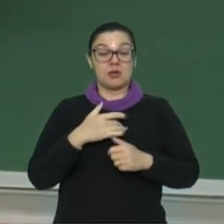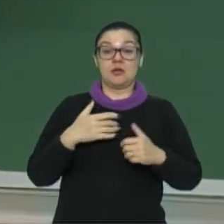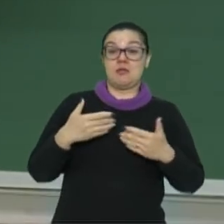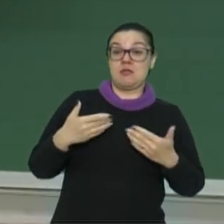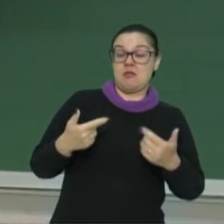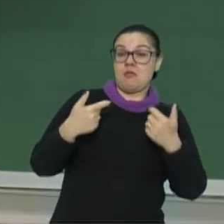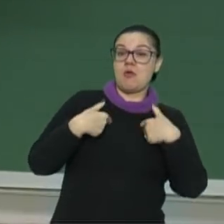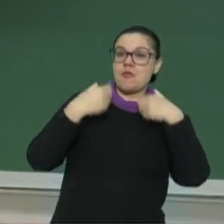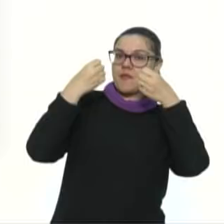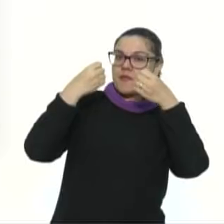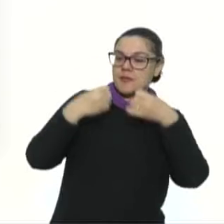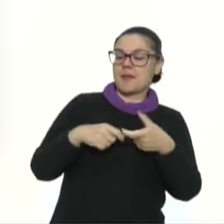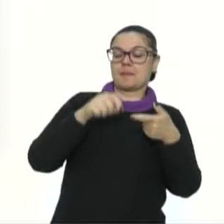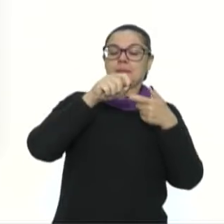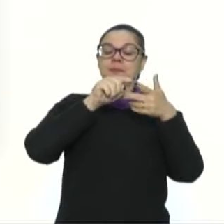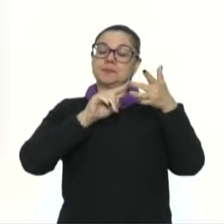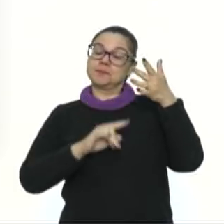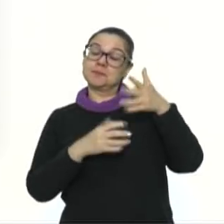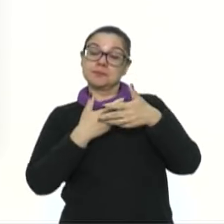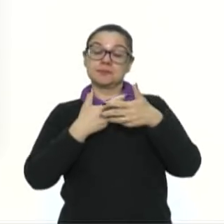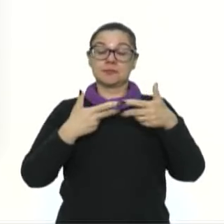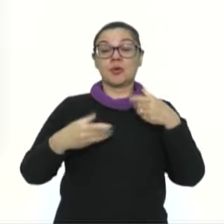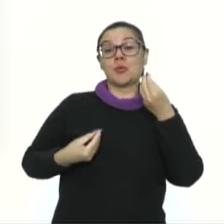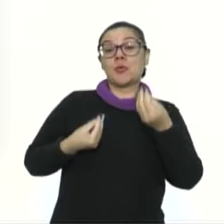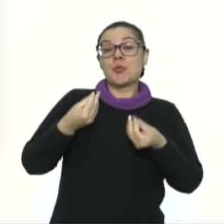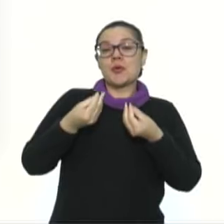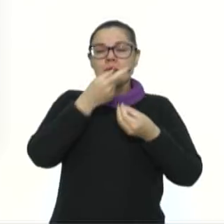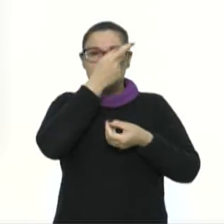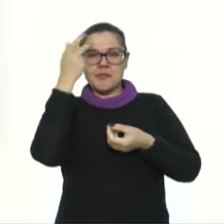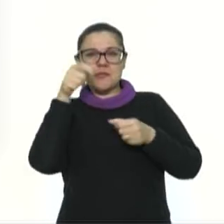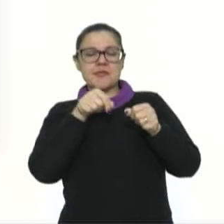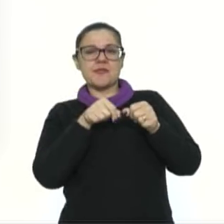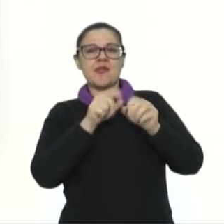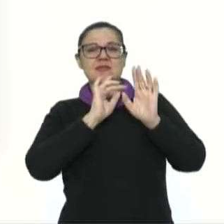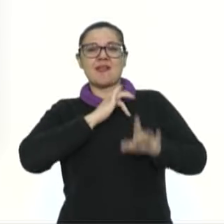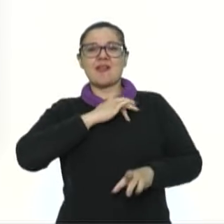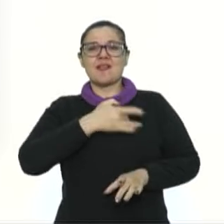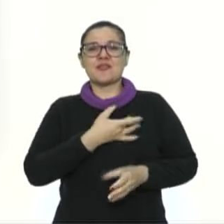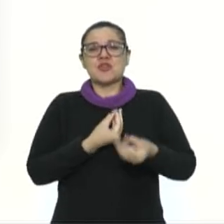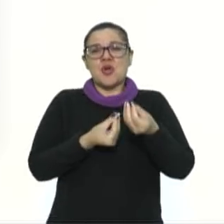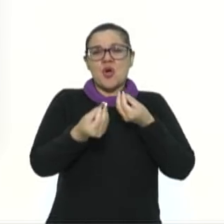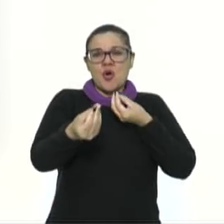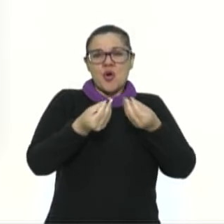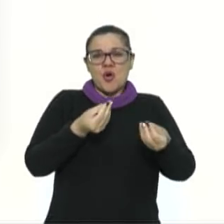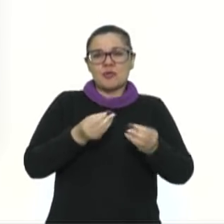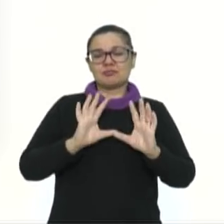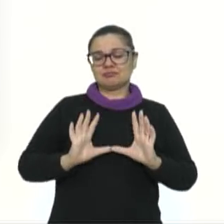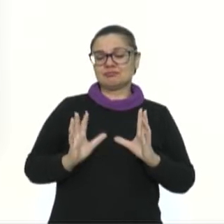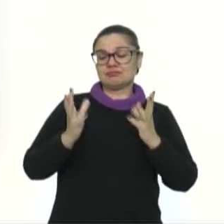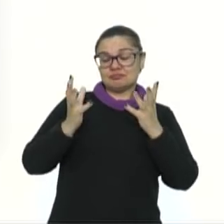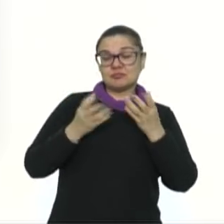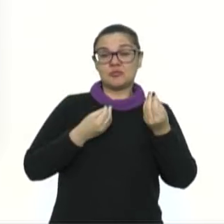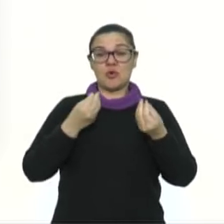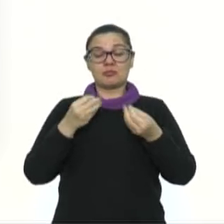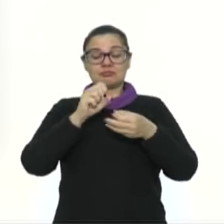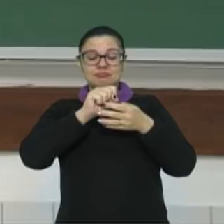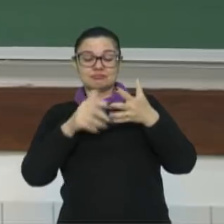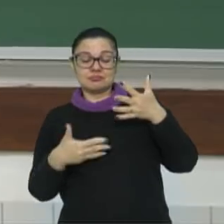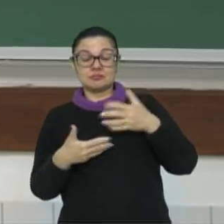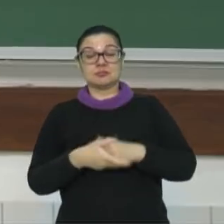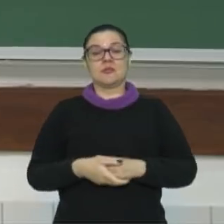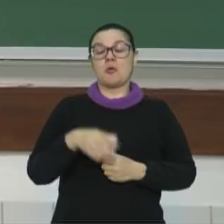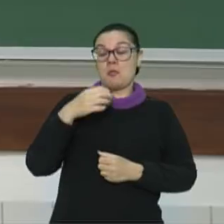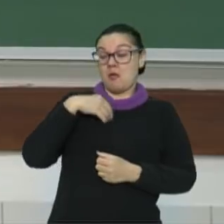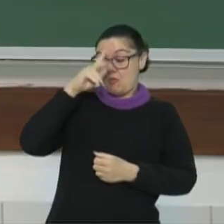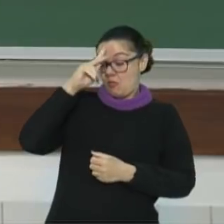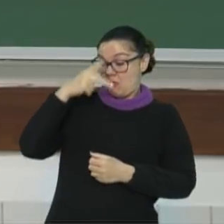vai me dar aí sinais a respeito disso. O que uma pessoa faz, uma pessoa que é vítima, como ela age, quais são os sinais dela? Para eu me